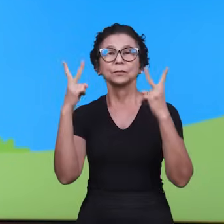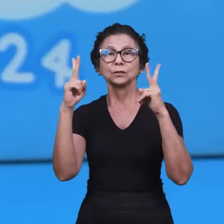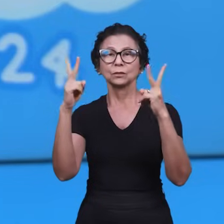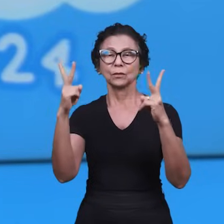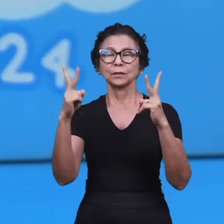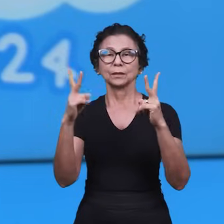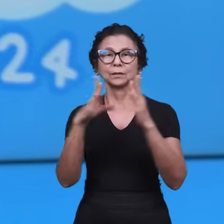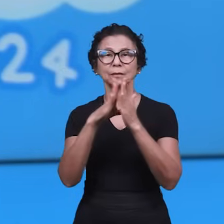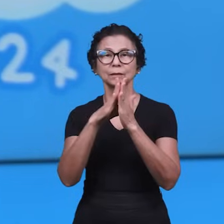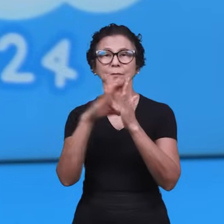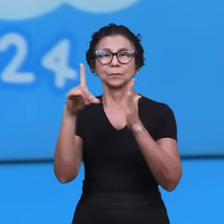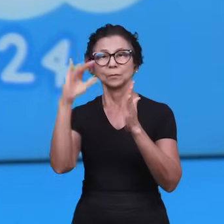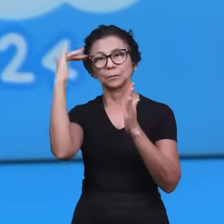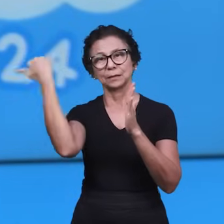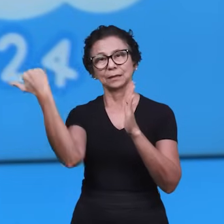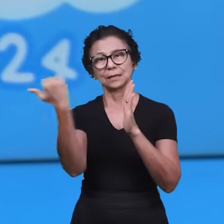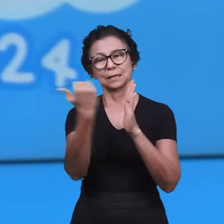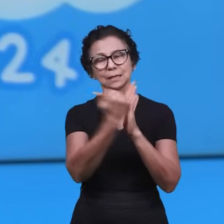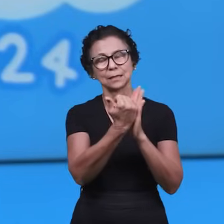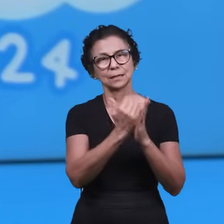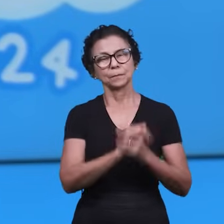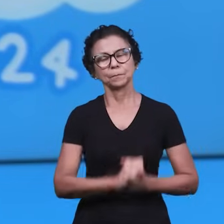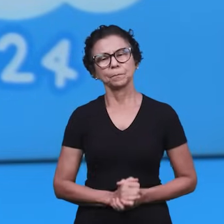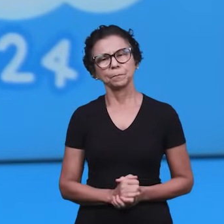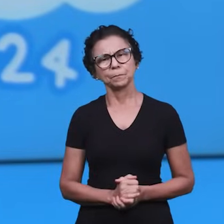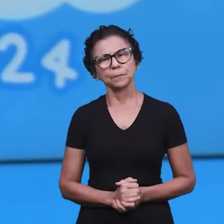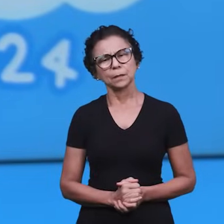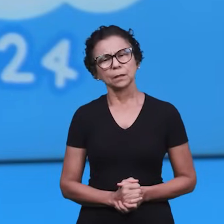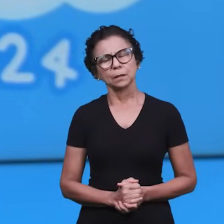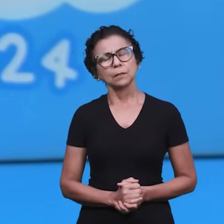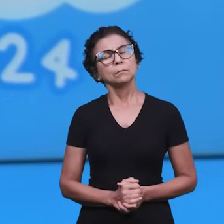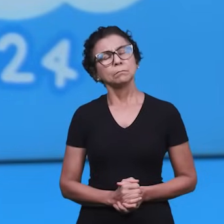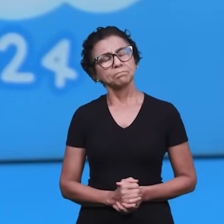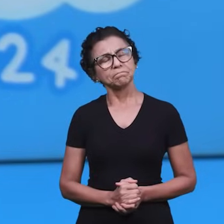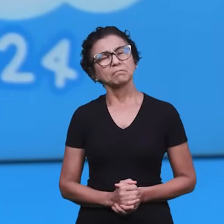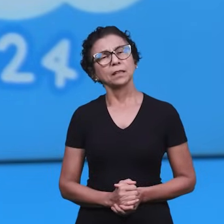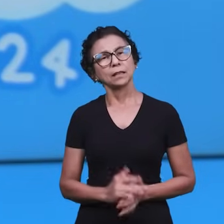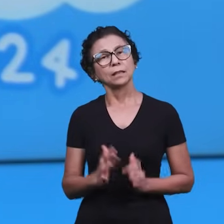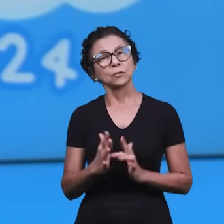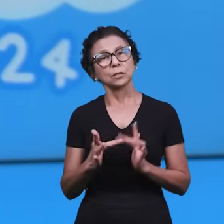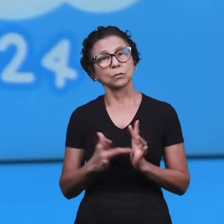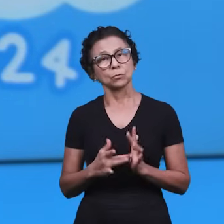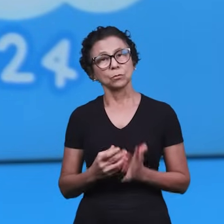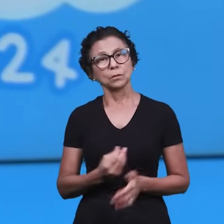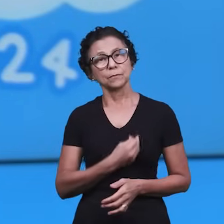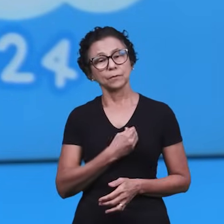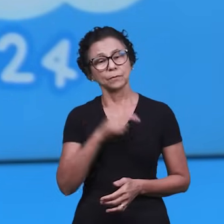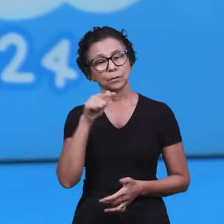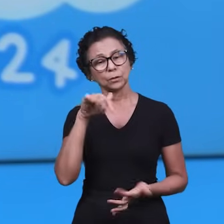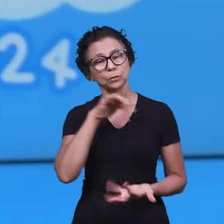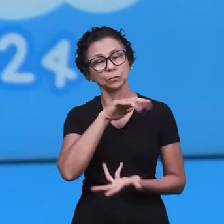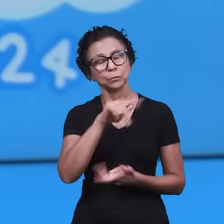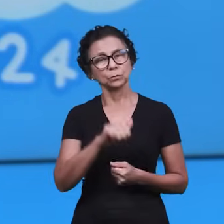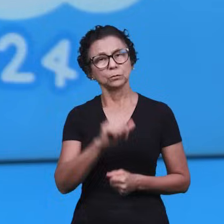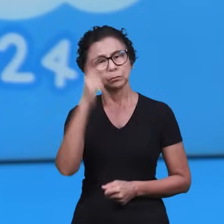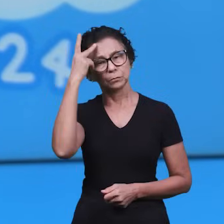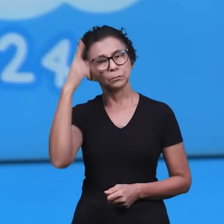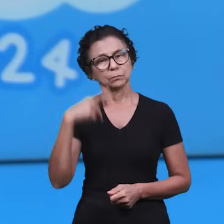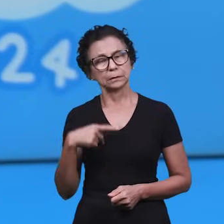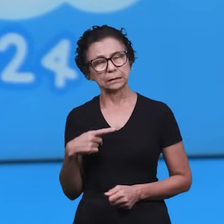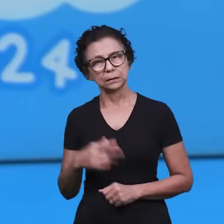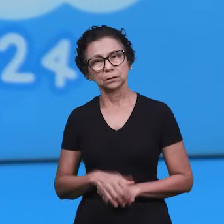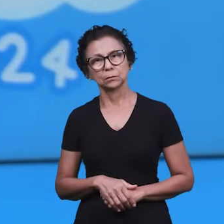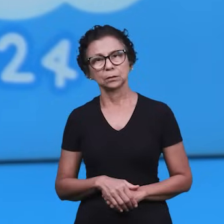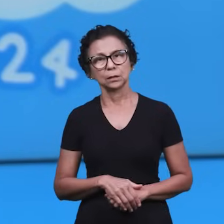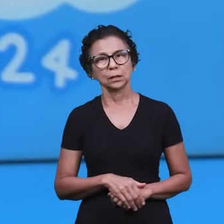Deus. Jesus, enquanto homem nesta terra, ele também foi tentado pelo inimigo. Mas Jesus